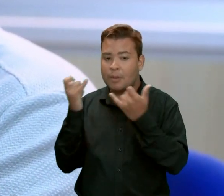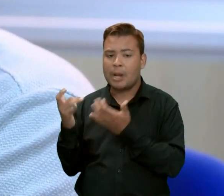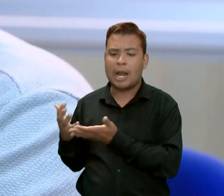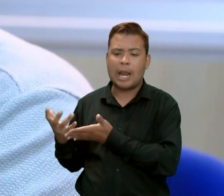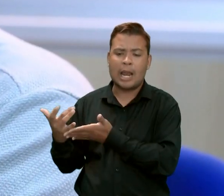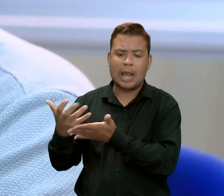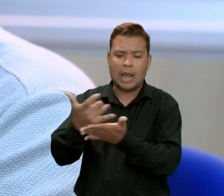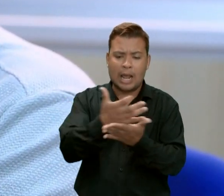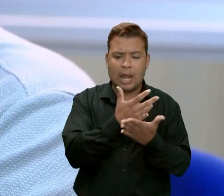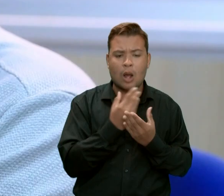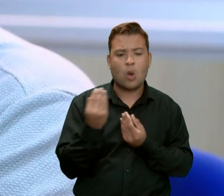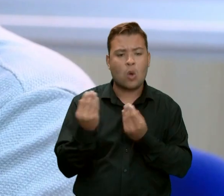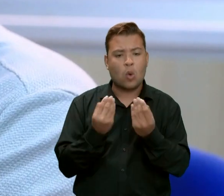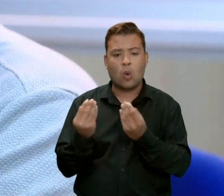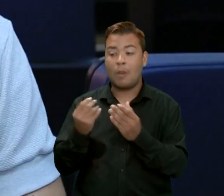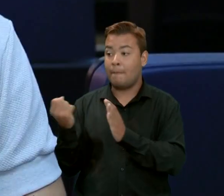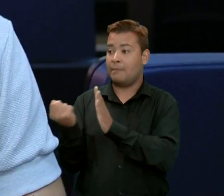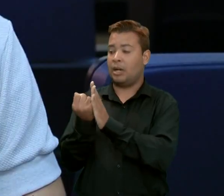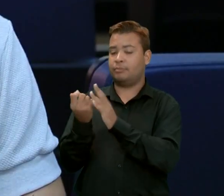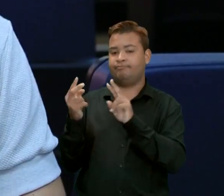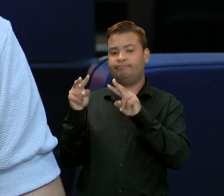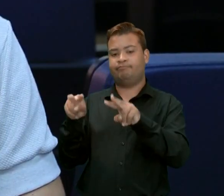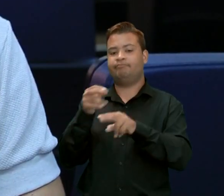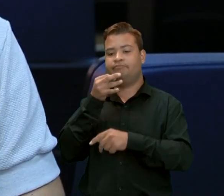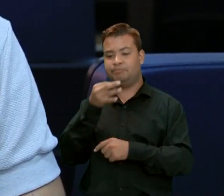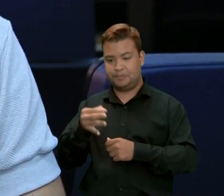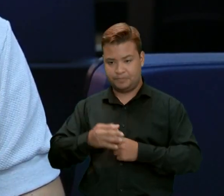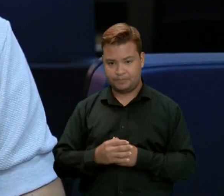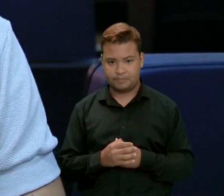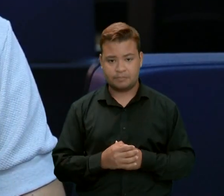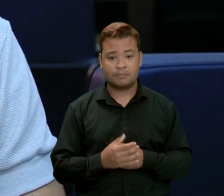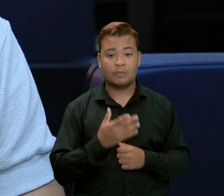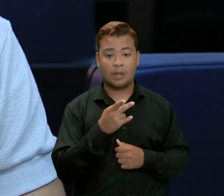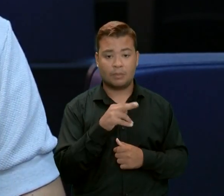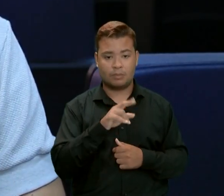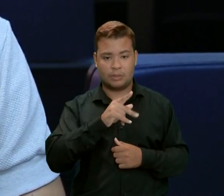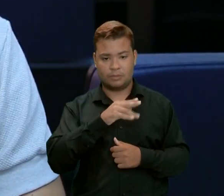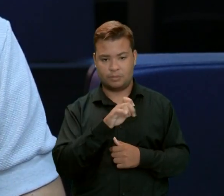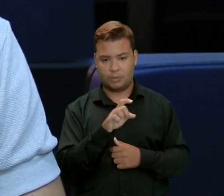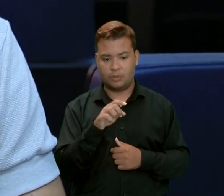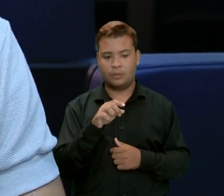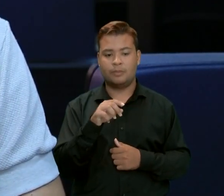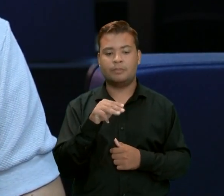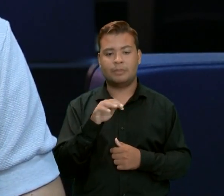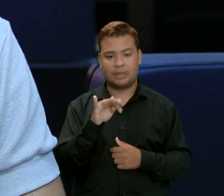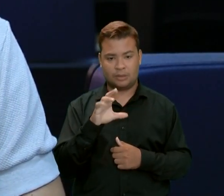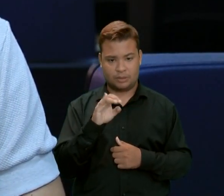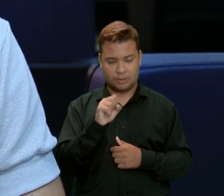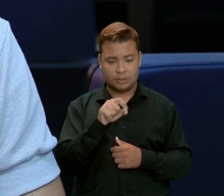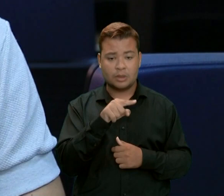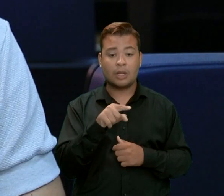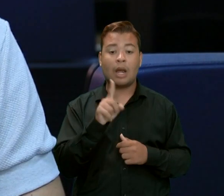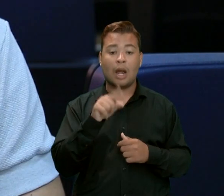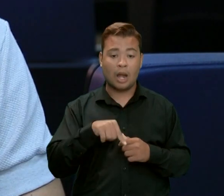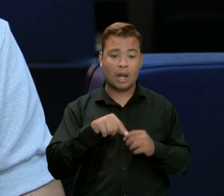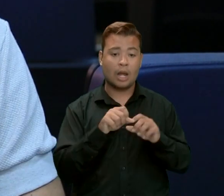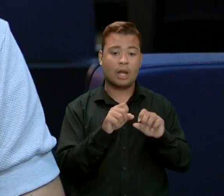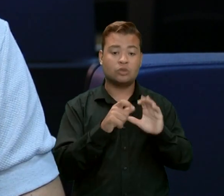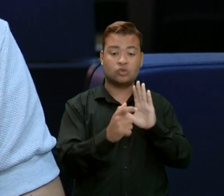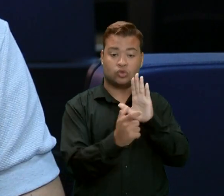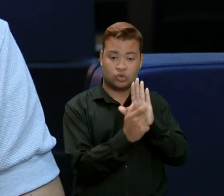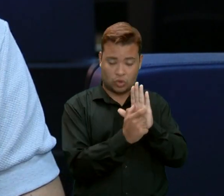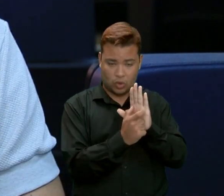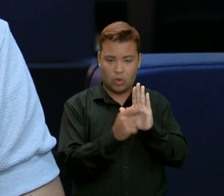de percepção de marca. Purple Metrics é um software de uma startup, da Purple Metrics,